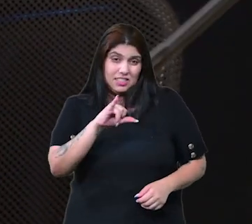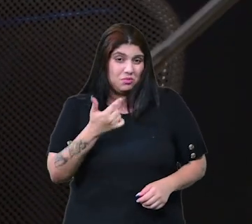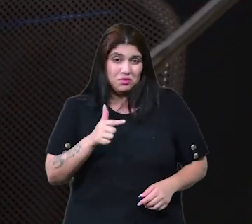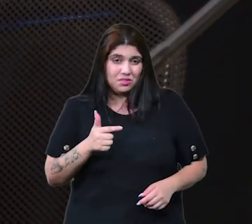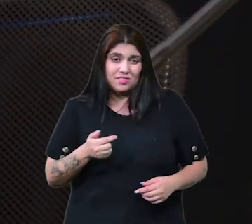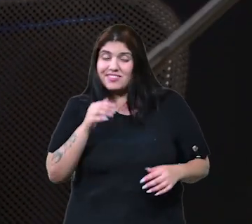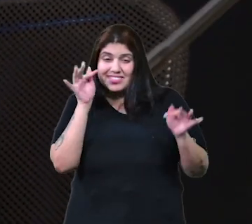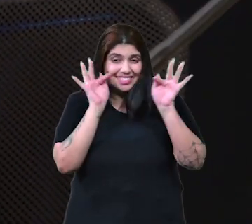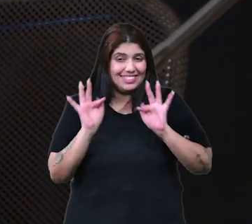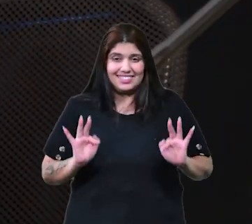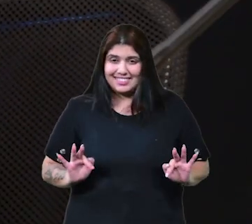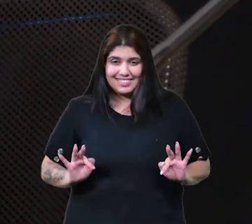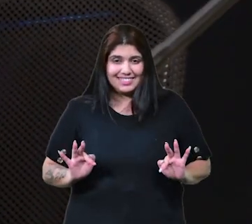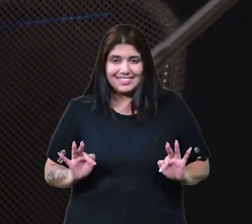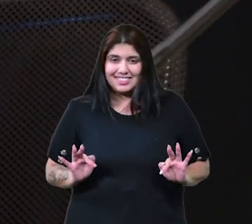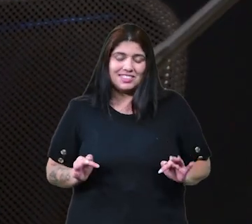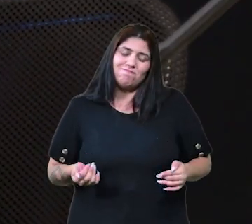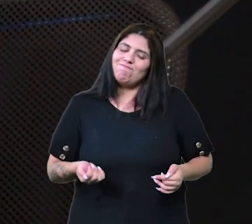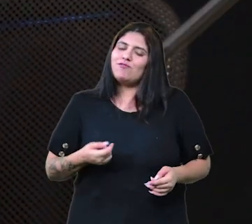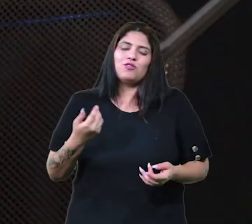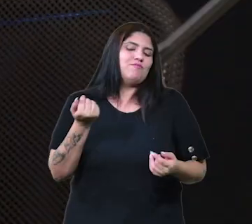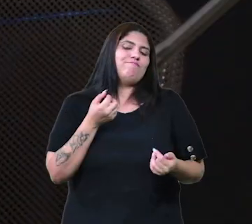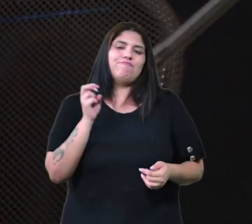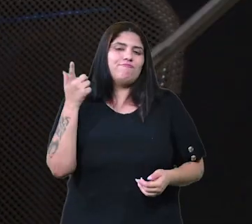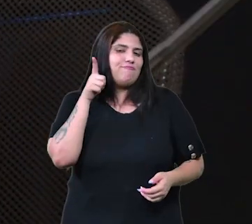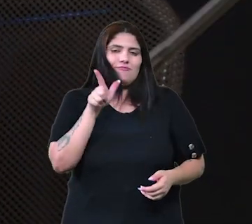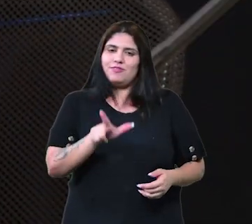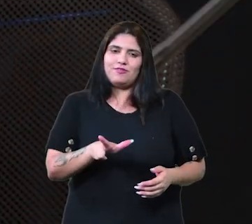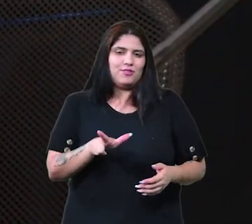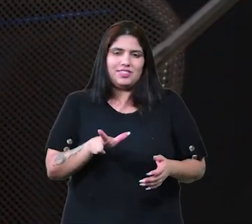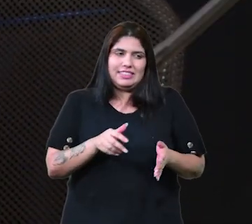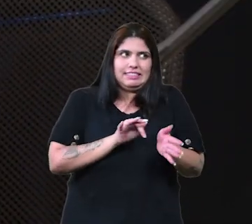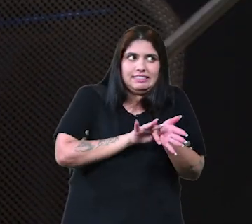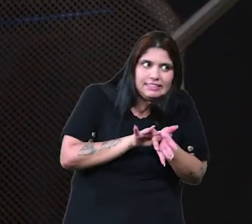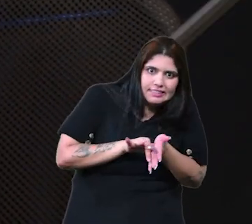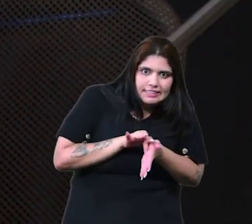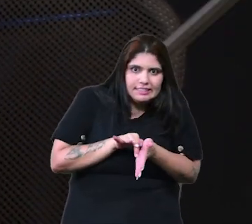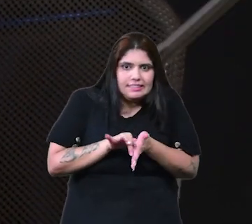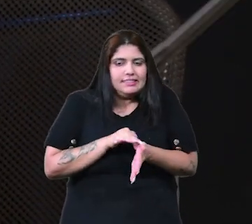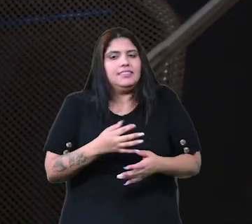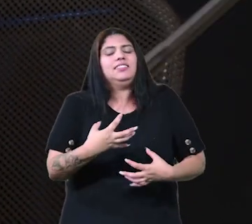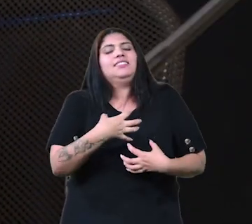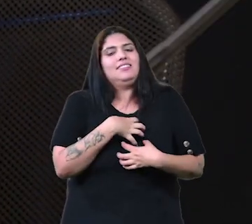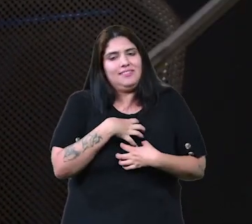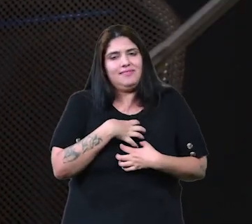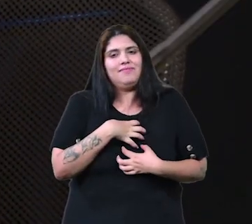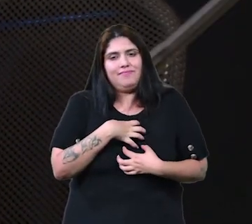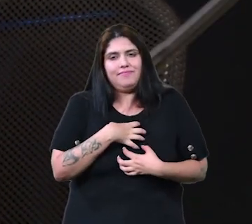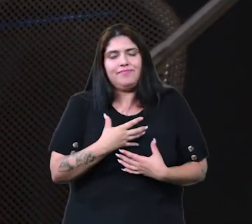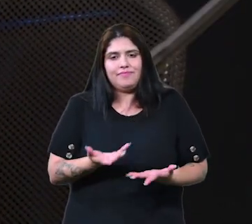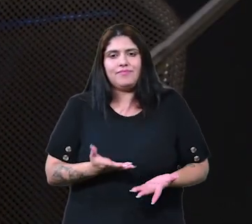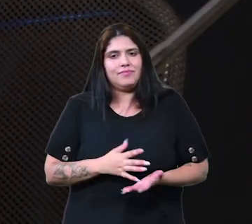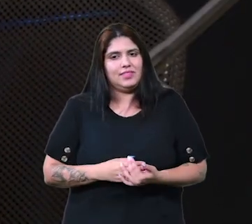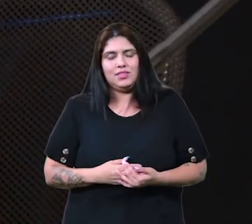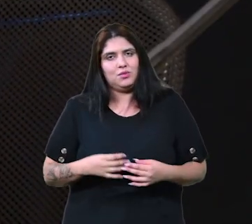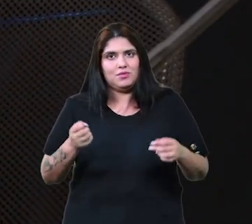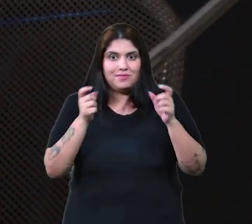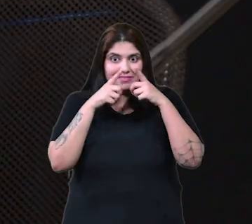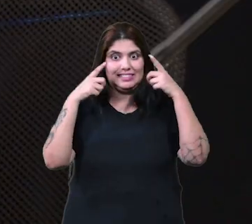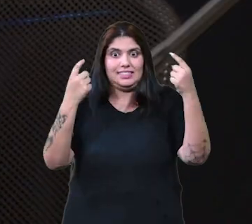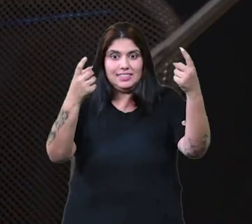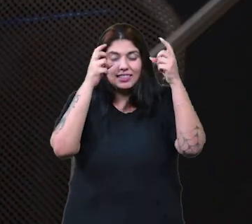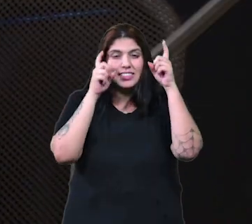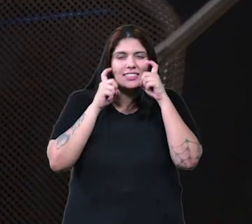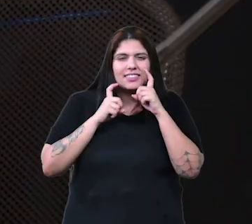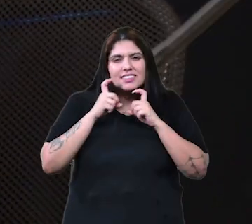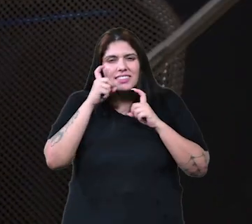essa hospitalidade, por mais que você force, ela não vai ser genuína e ela vai ser nítida, né? O cliente vai perceber que aquilo foi